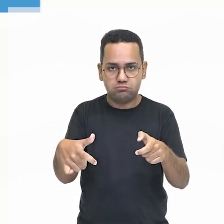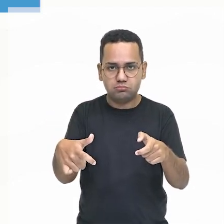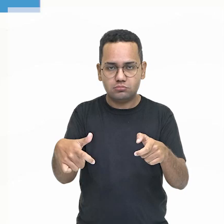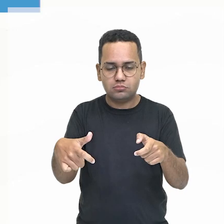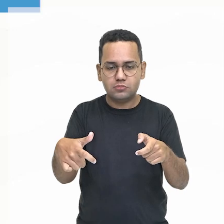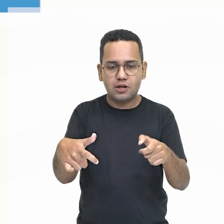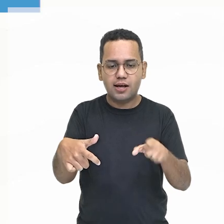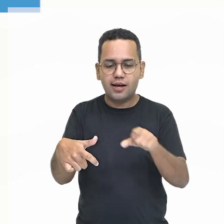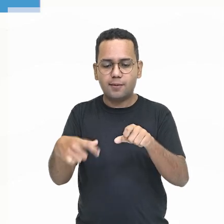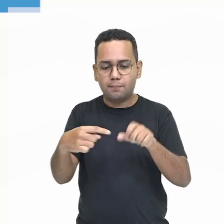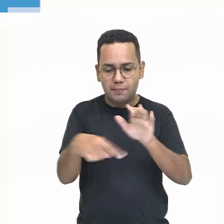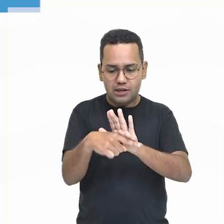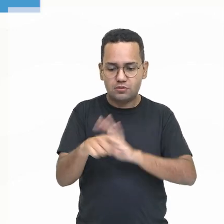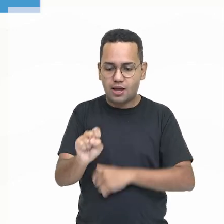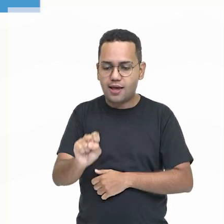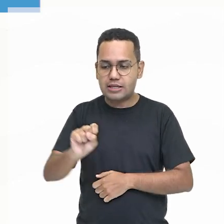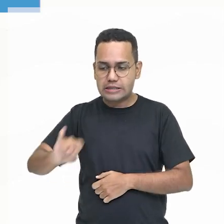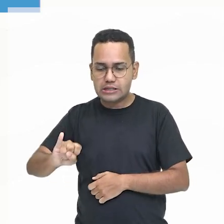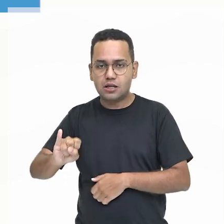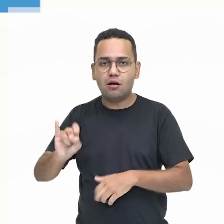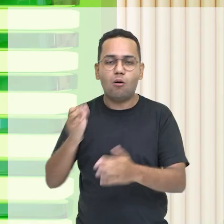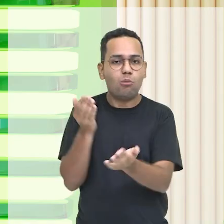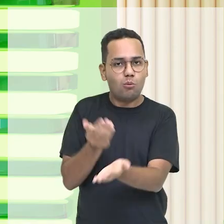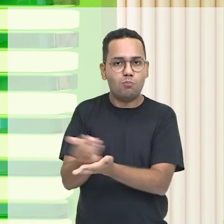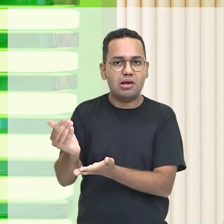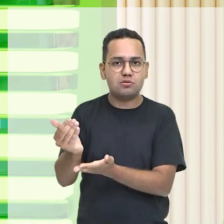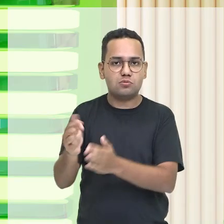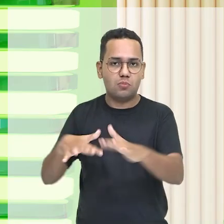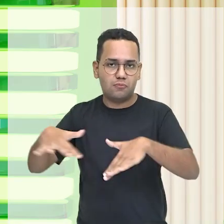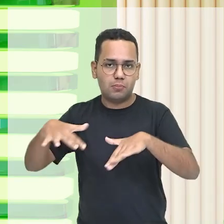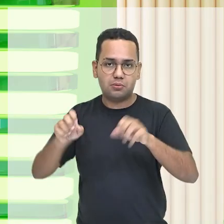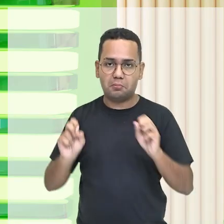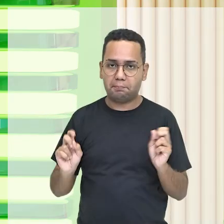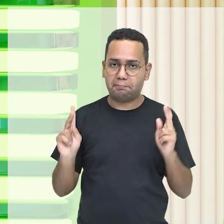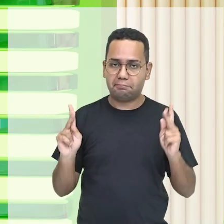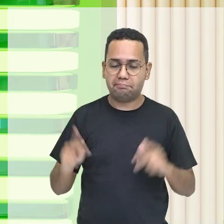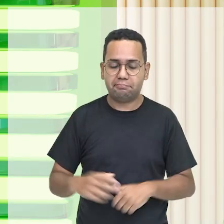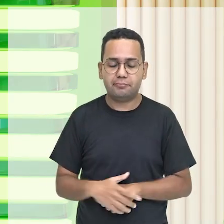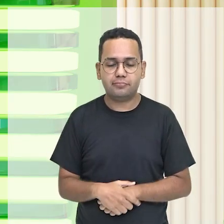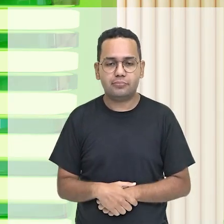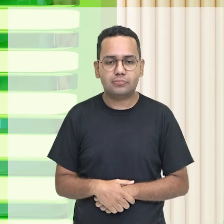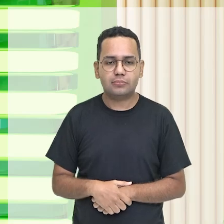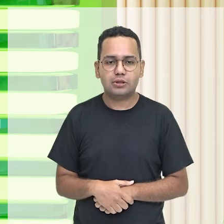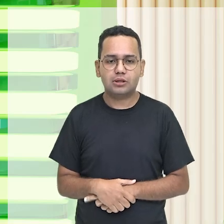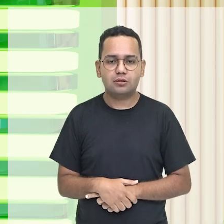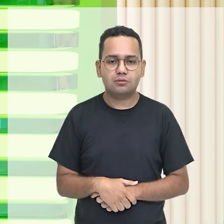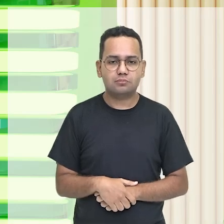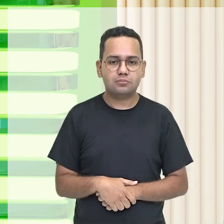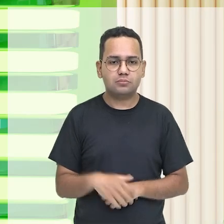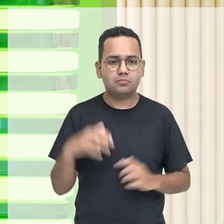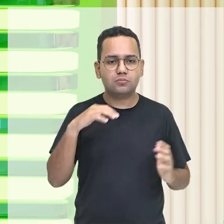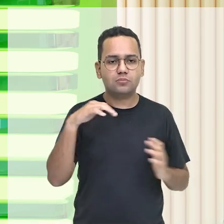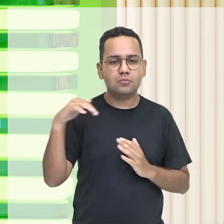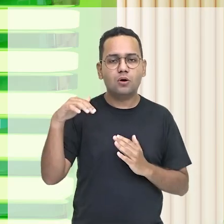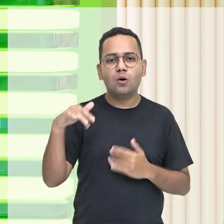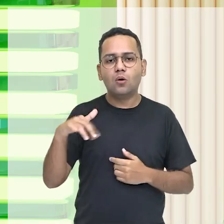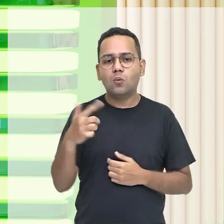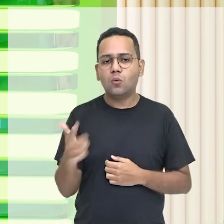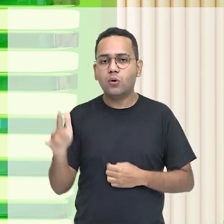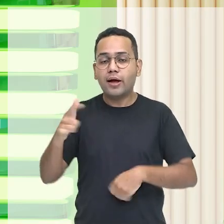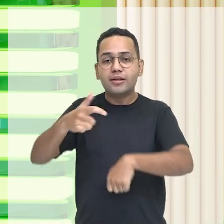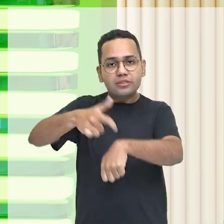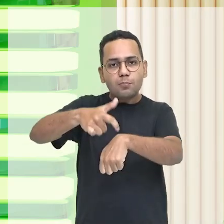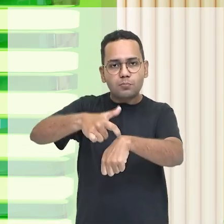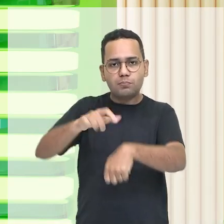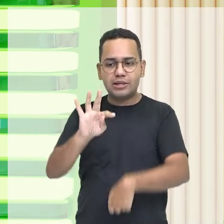saiu então eu tenho aí o que é variação do espaço também tenho que falar sobre a questão do tempo